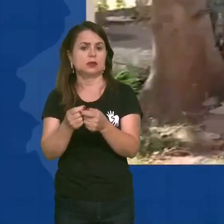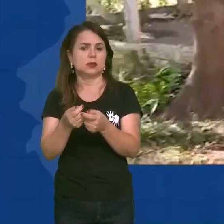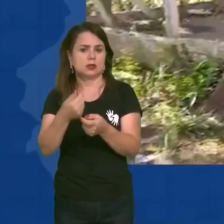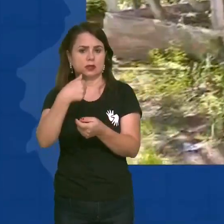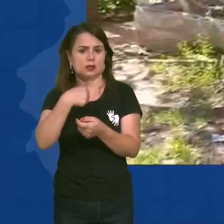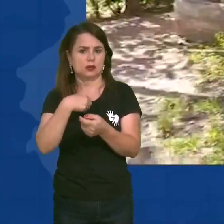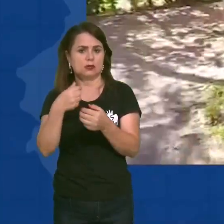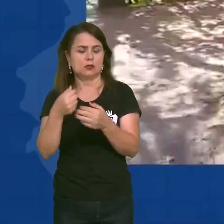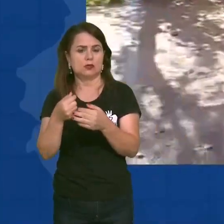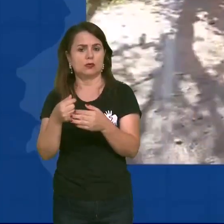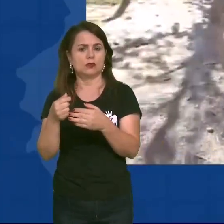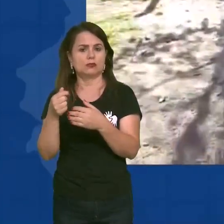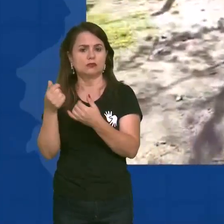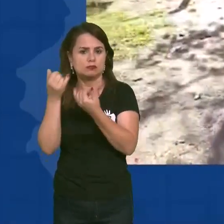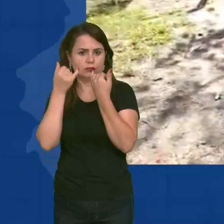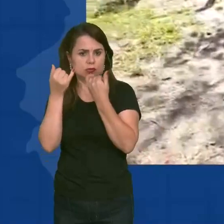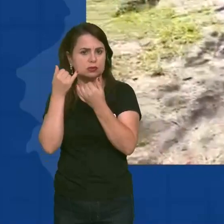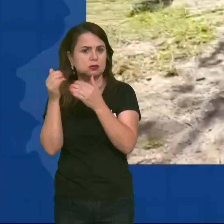eu solicito informações